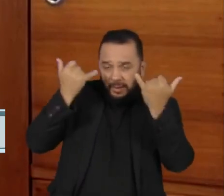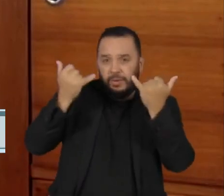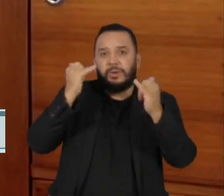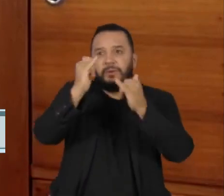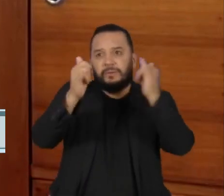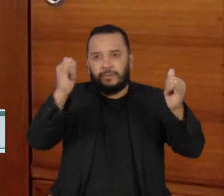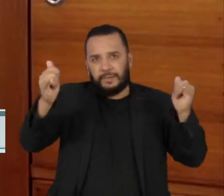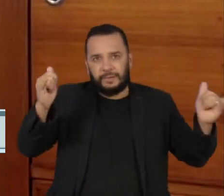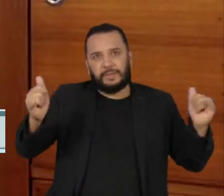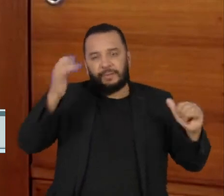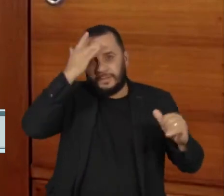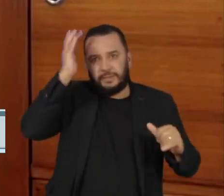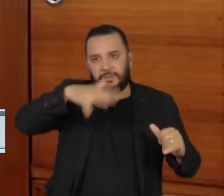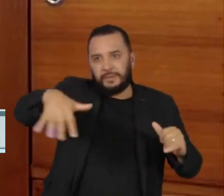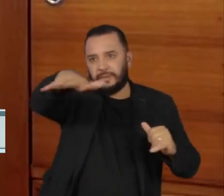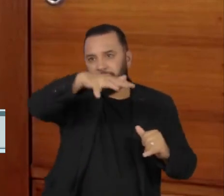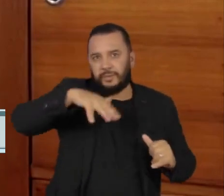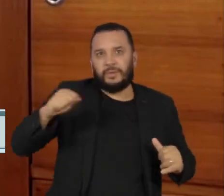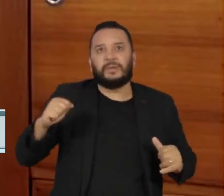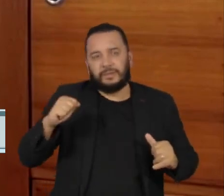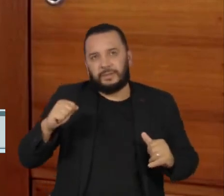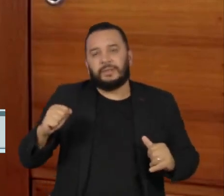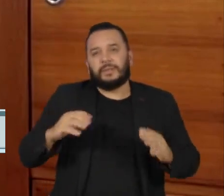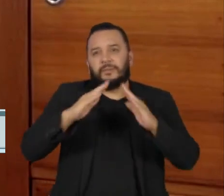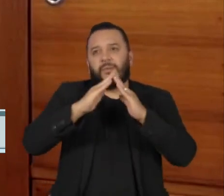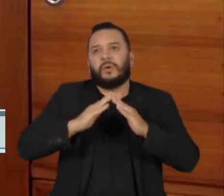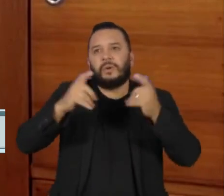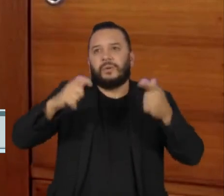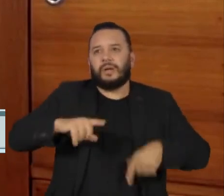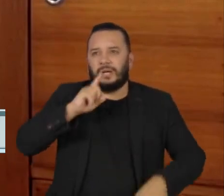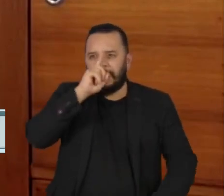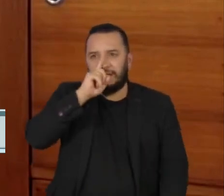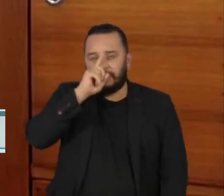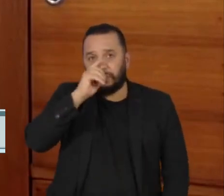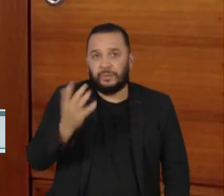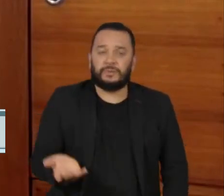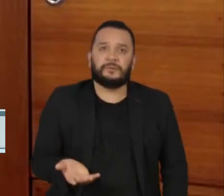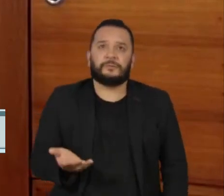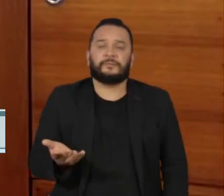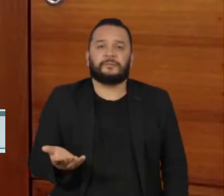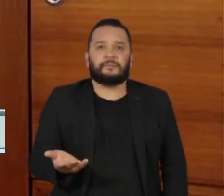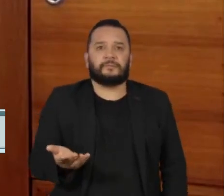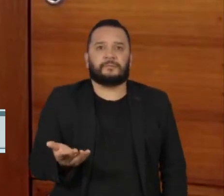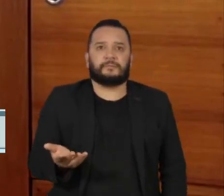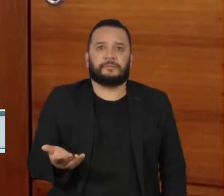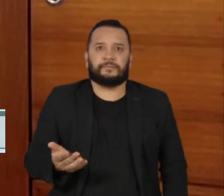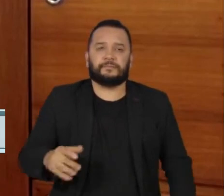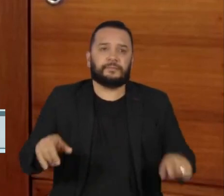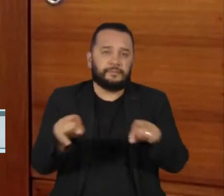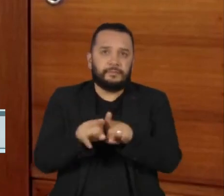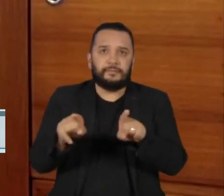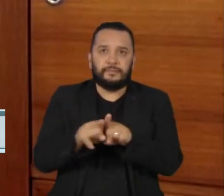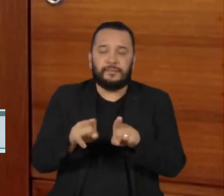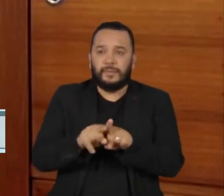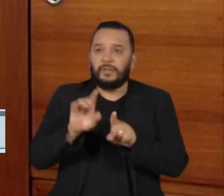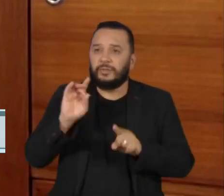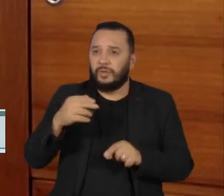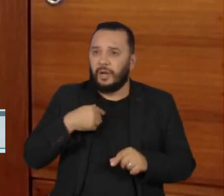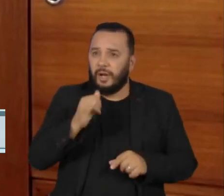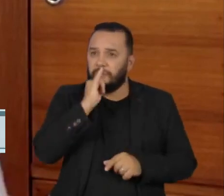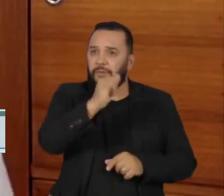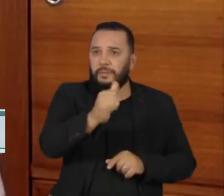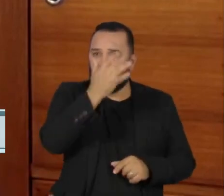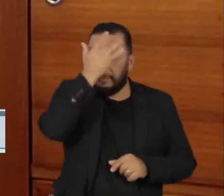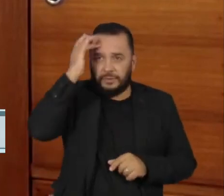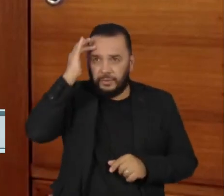que realmente são vulneráveis e estejam morando em áreas de risco. E também não é só simplesmente informar essas pessoas,